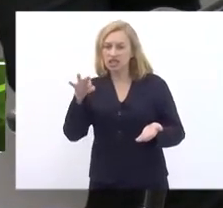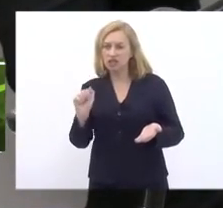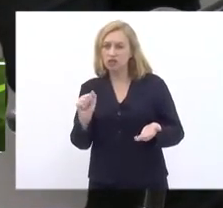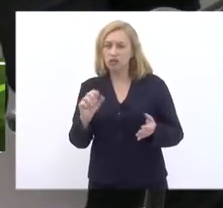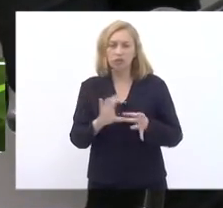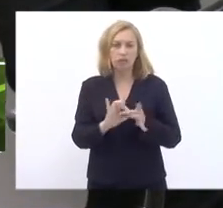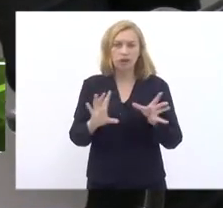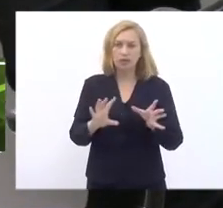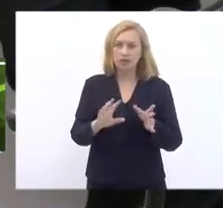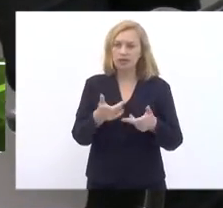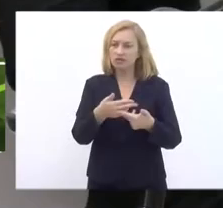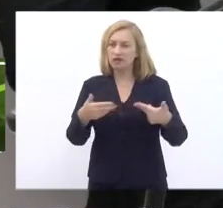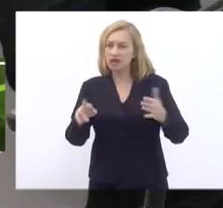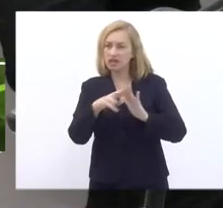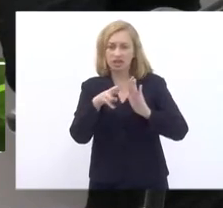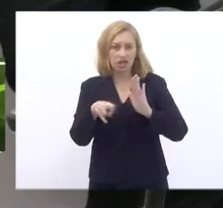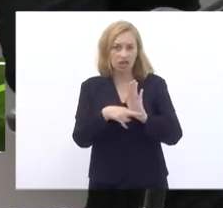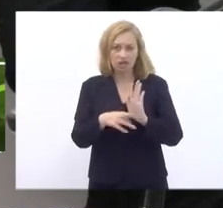formas.